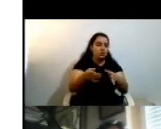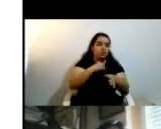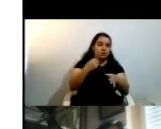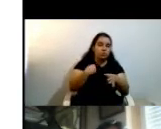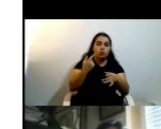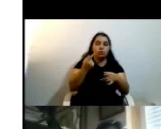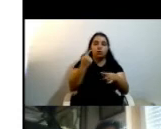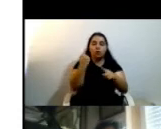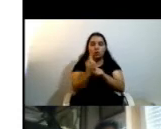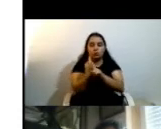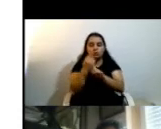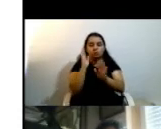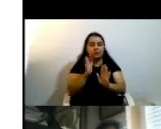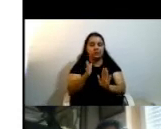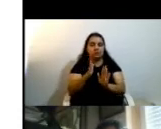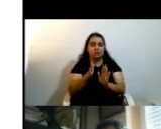comparticipação.